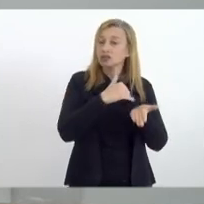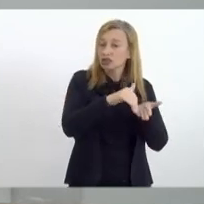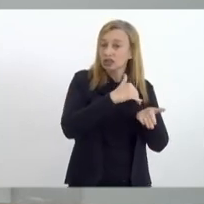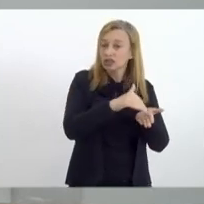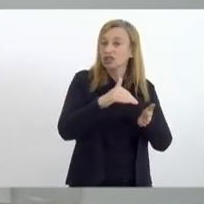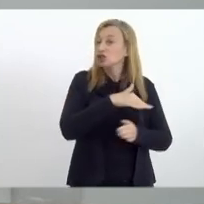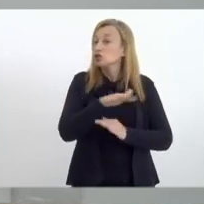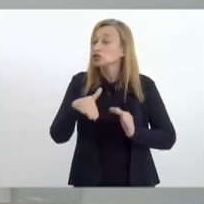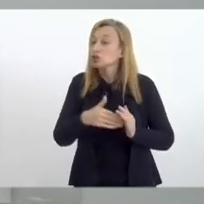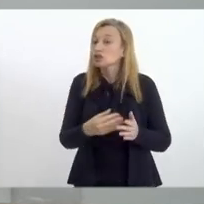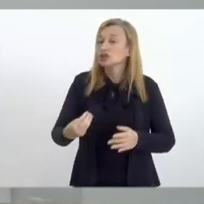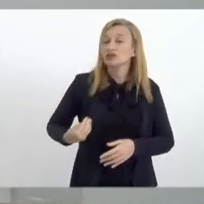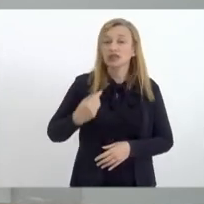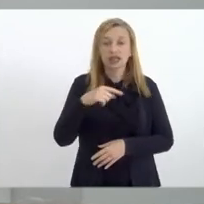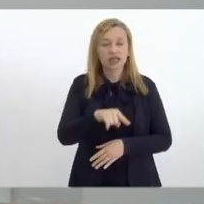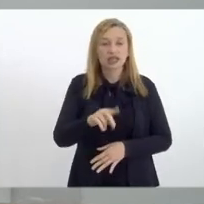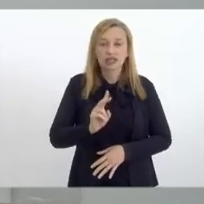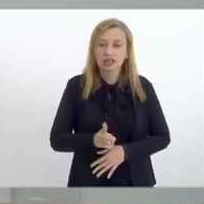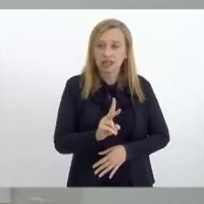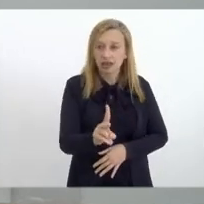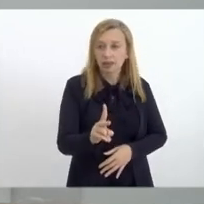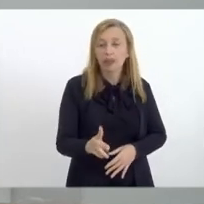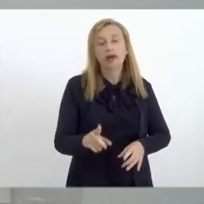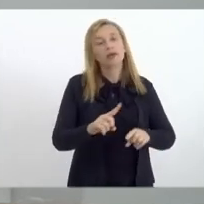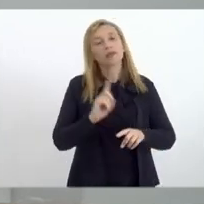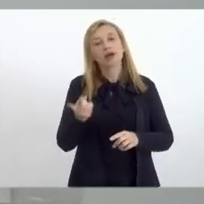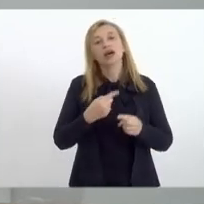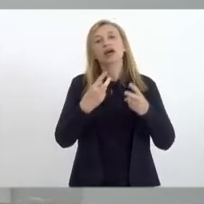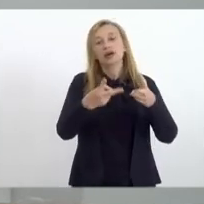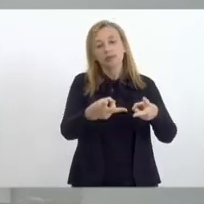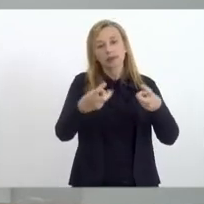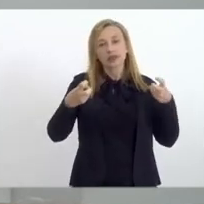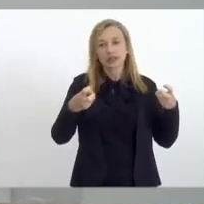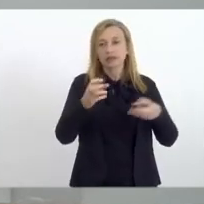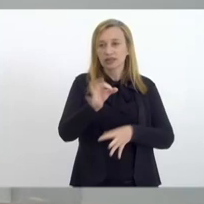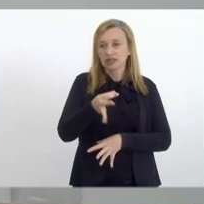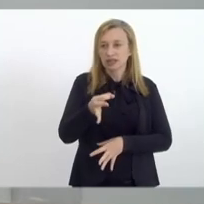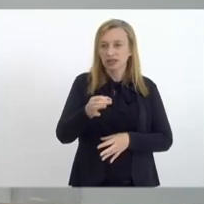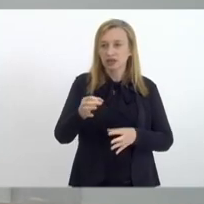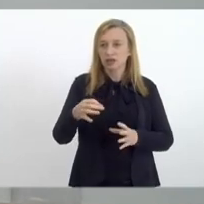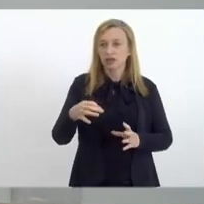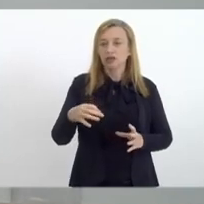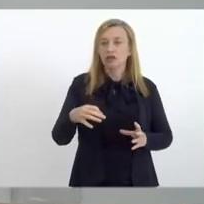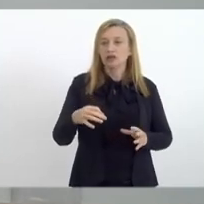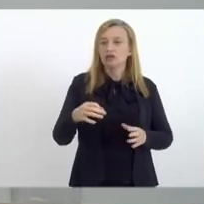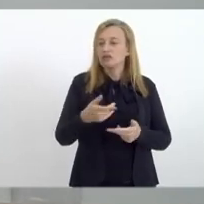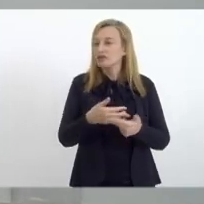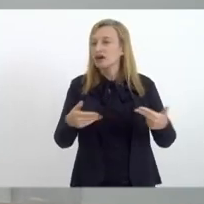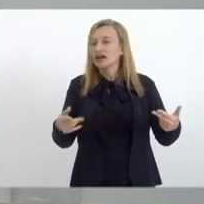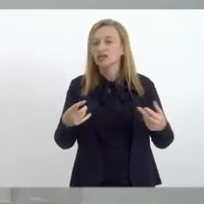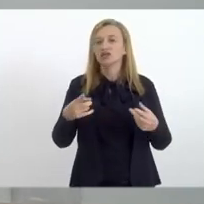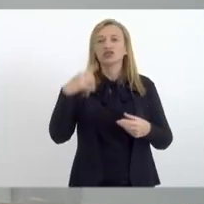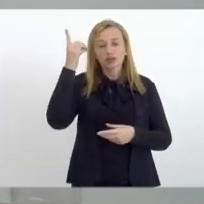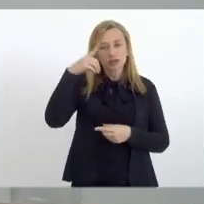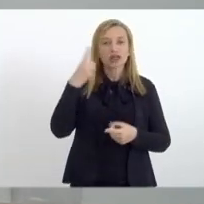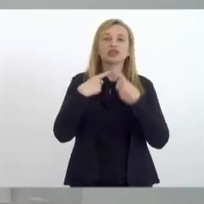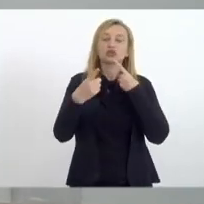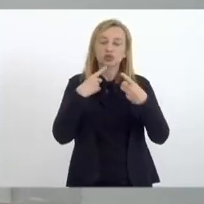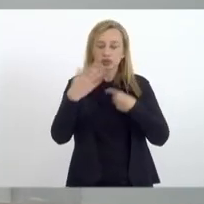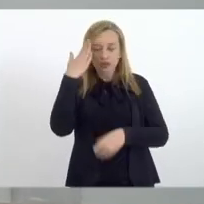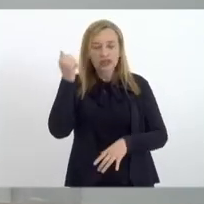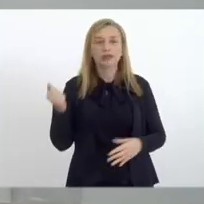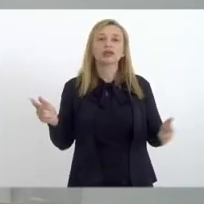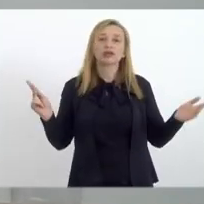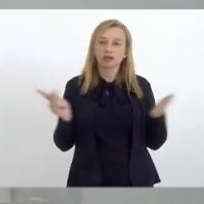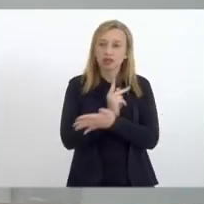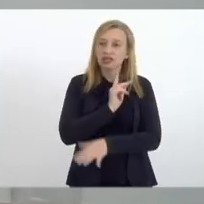todos aqui tiveram presentes o tempo inteiro, mas a gente percebe claramente ali, primeiro, um universo diminuto de deputados que faz a discussão e sabe o que está acontecendo de